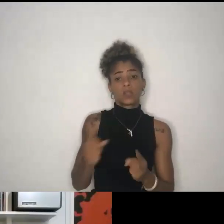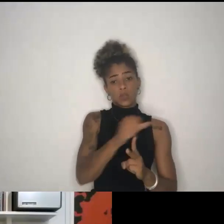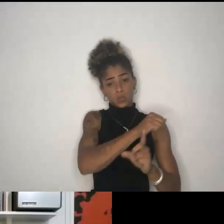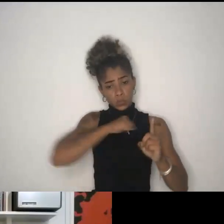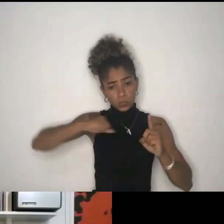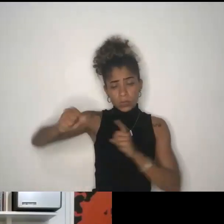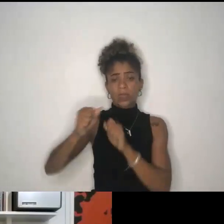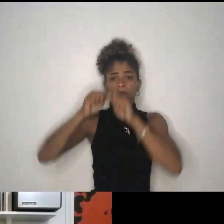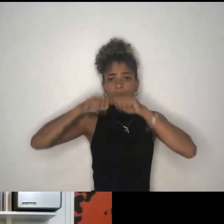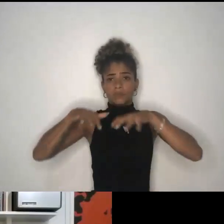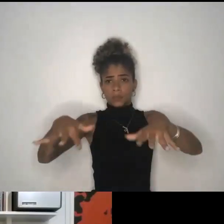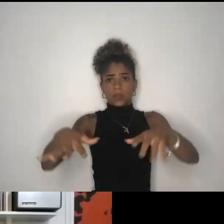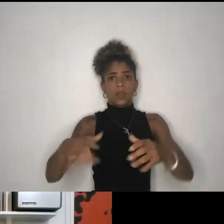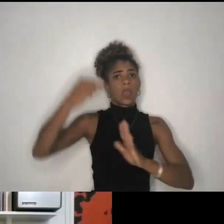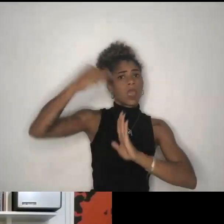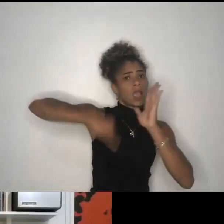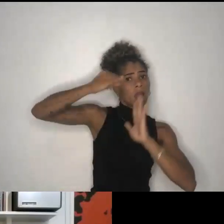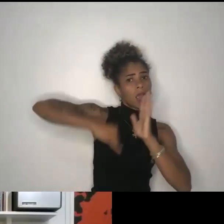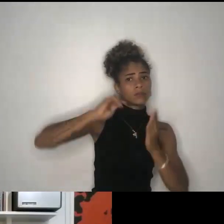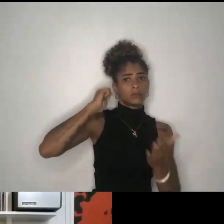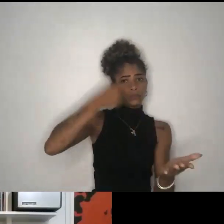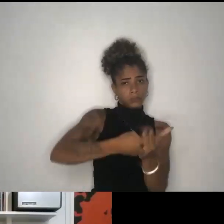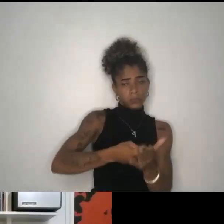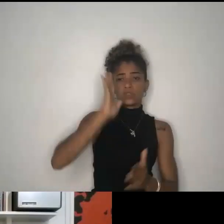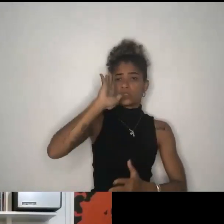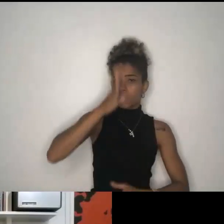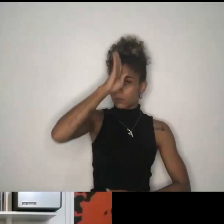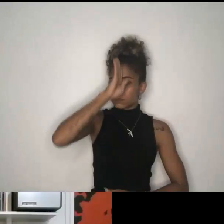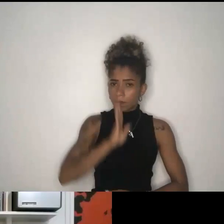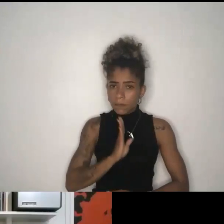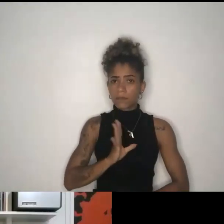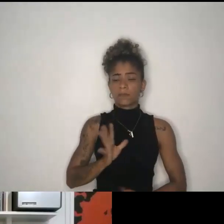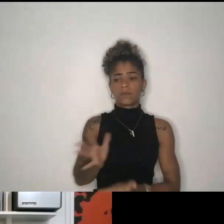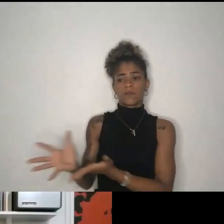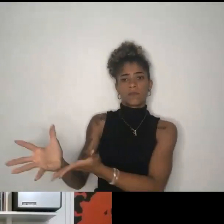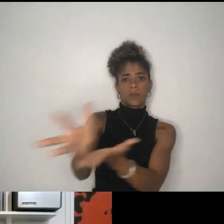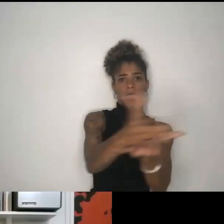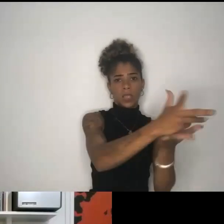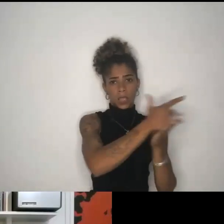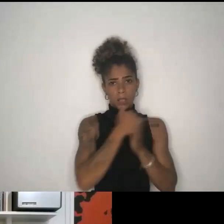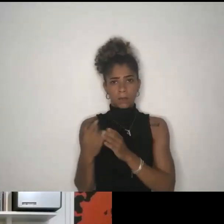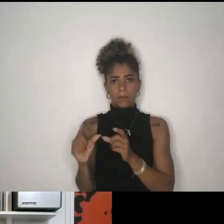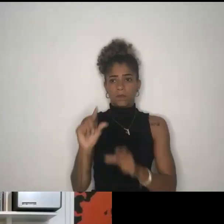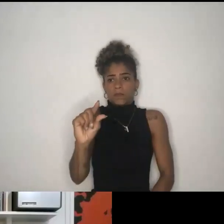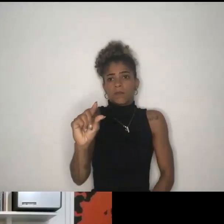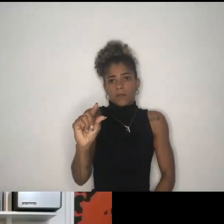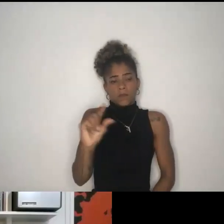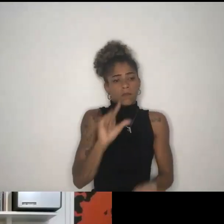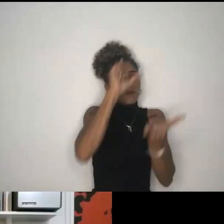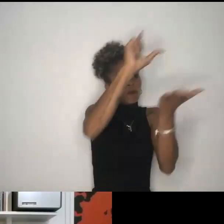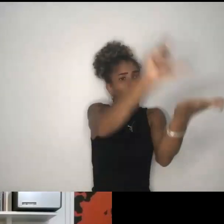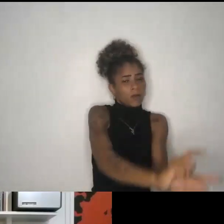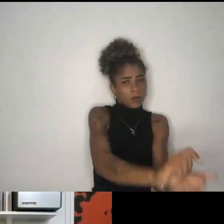várias formas com ingresso solidário retor arrecadação de cotas que vão ser investidas por exemplo